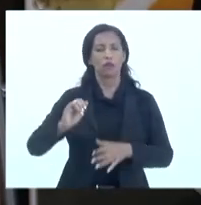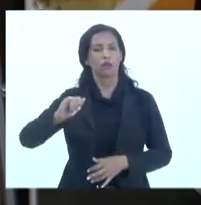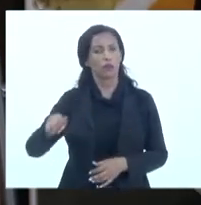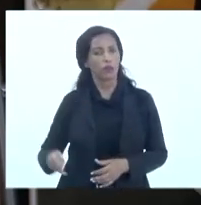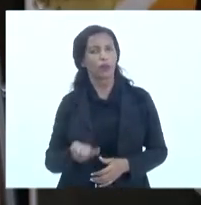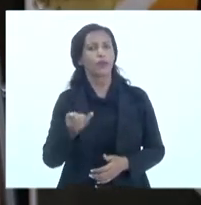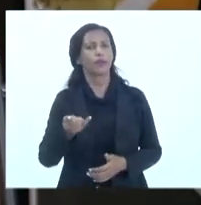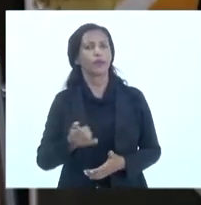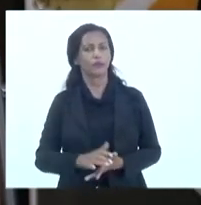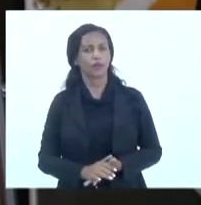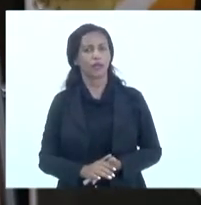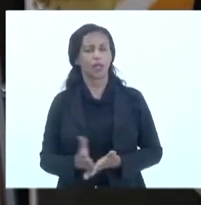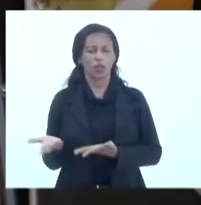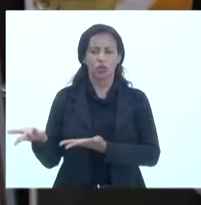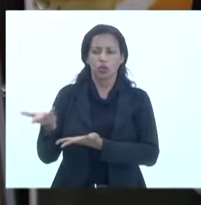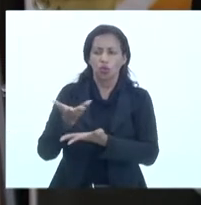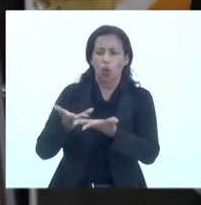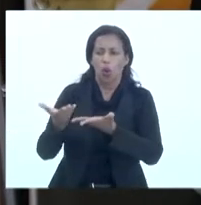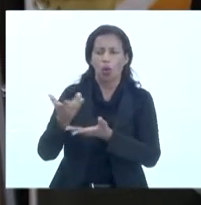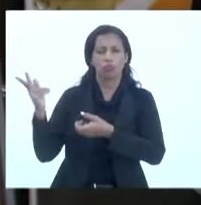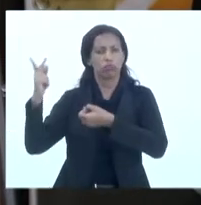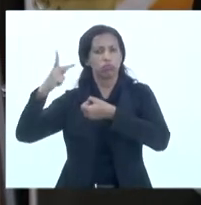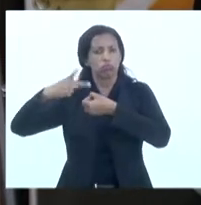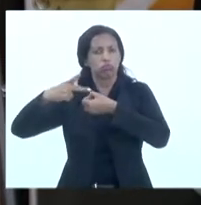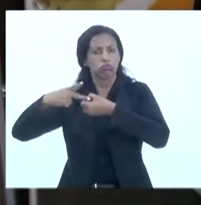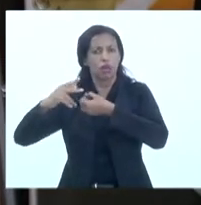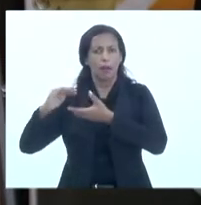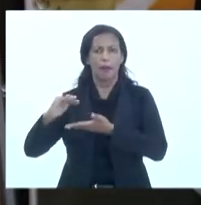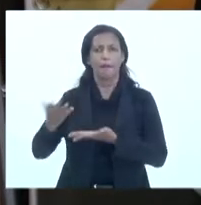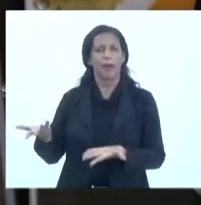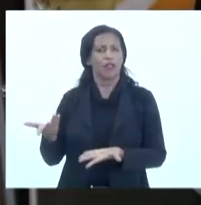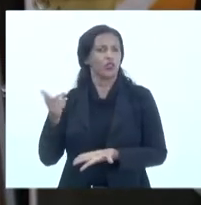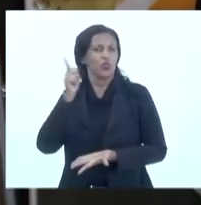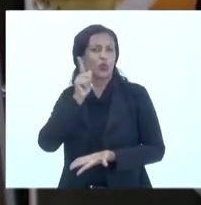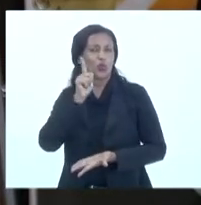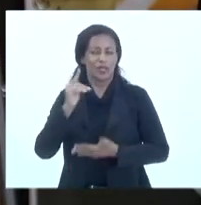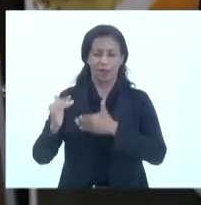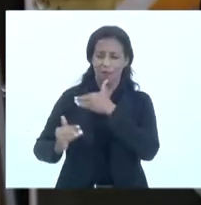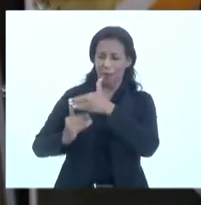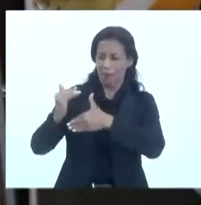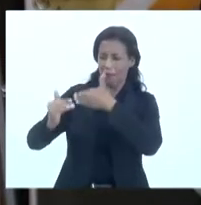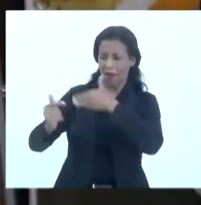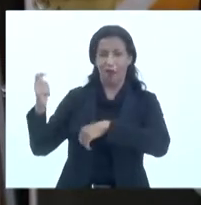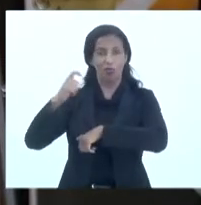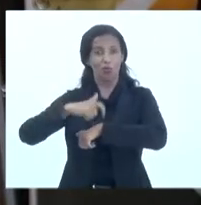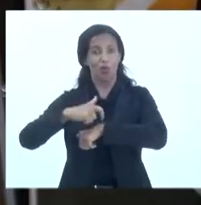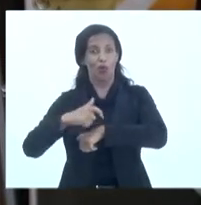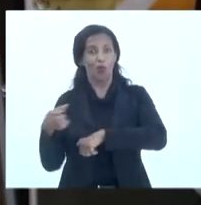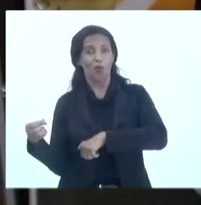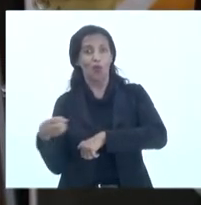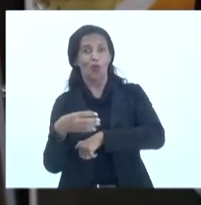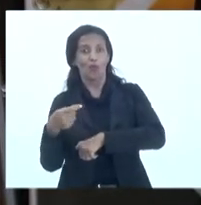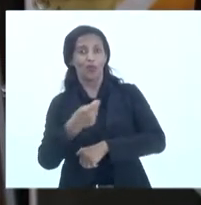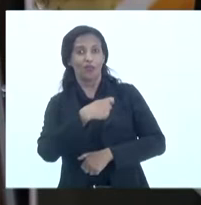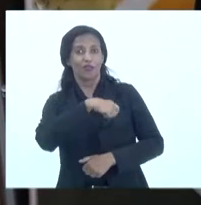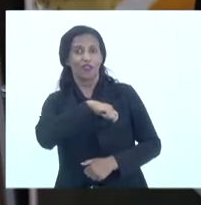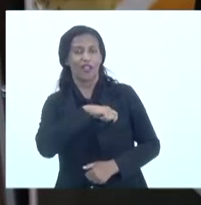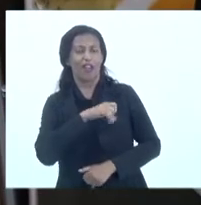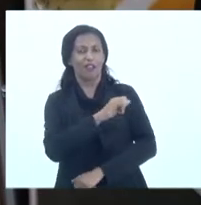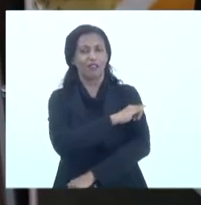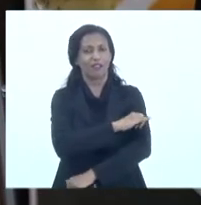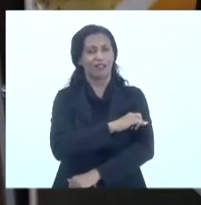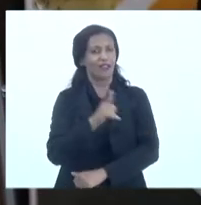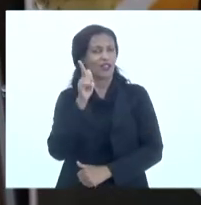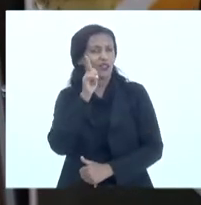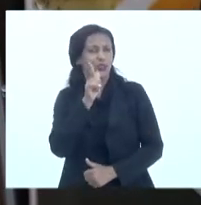possibilidade de royalties crescentes, né? E, enfim, quer dizer, a gente, esse novo momento fiscal do Estado do Rio de Janeiro, a gente conseguir